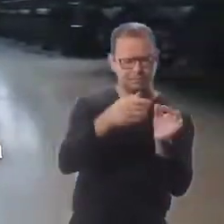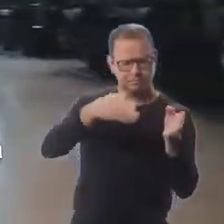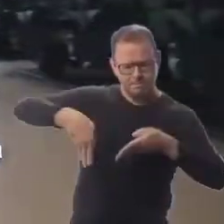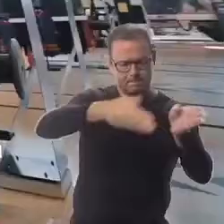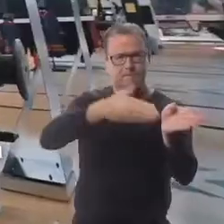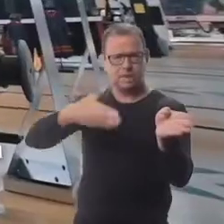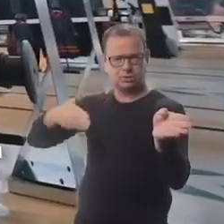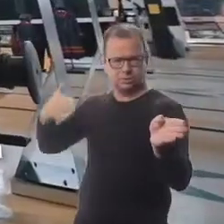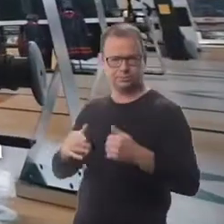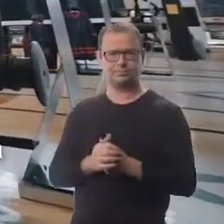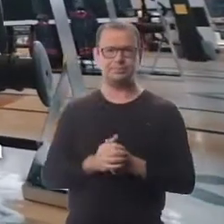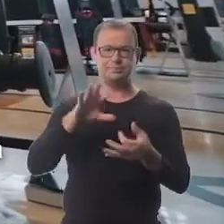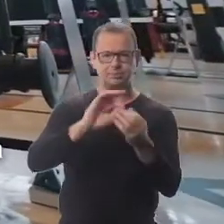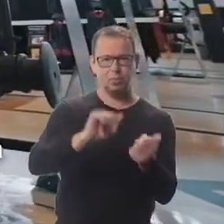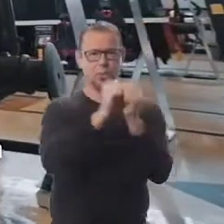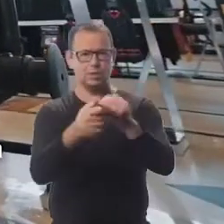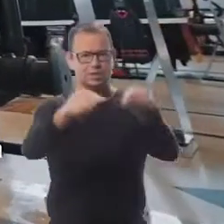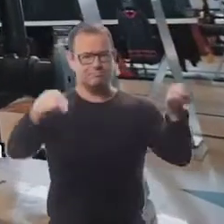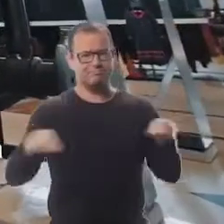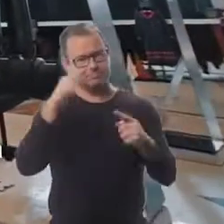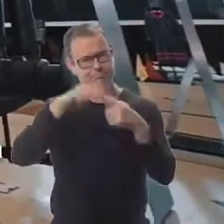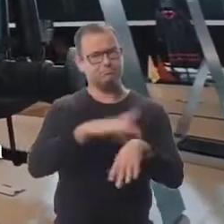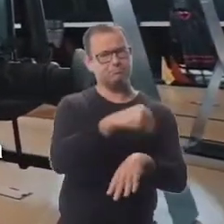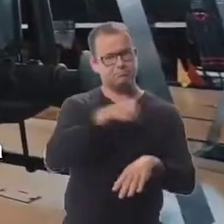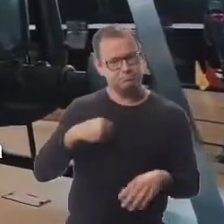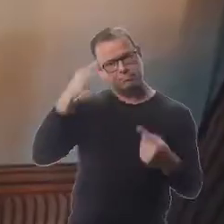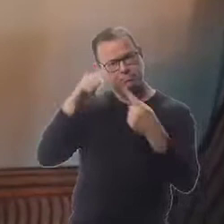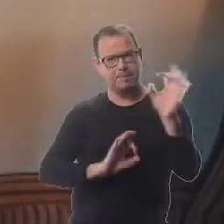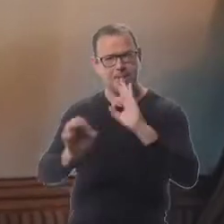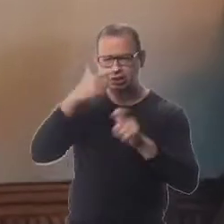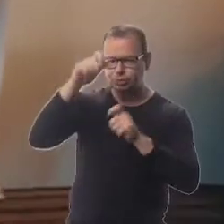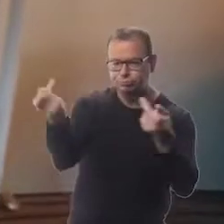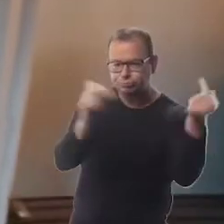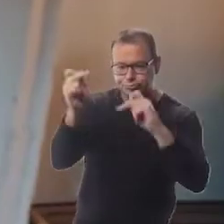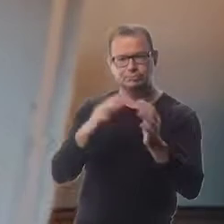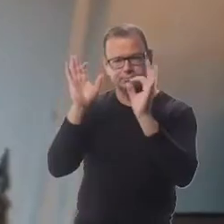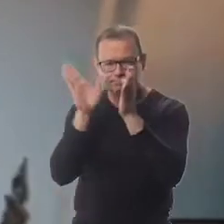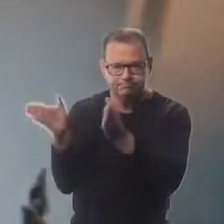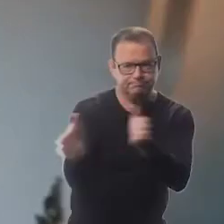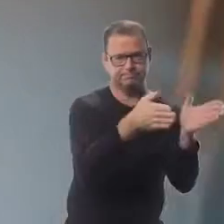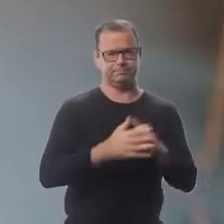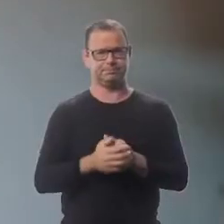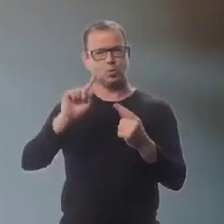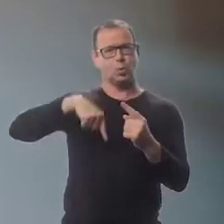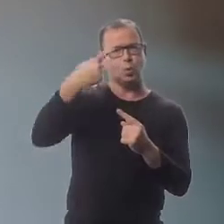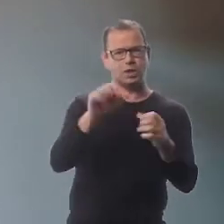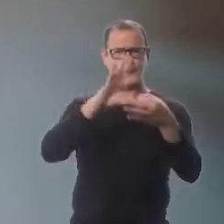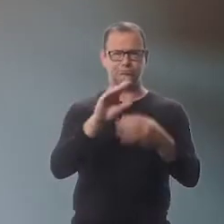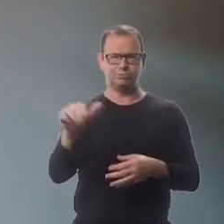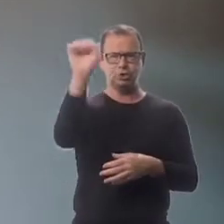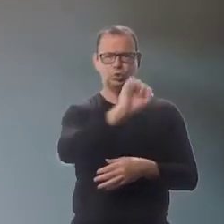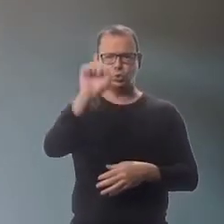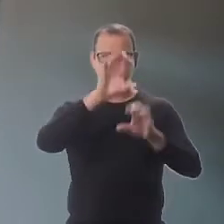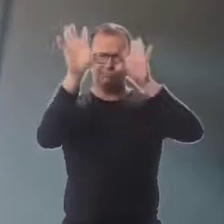serviços médicos foi inicialmente adquirida para serviço regular de passageiros. Dada a amplitude geográfica e o universo laboral da empresa,